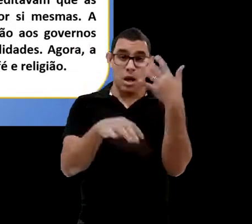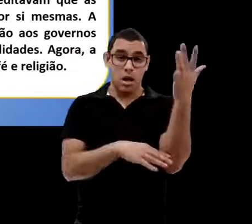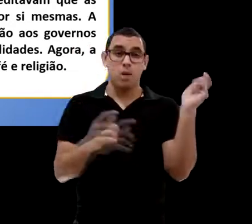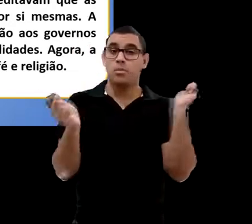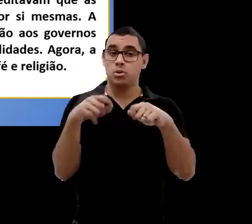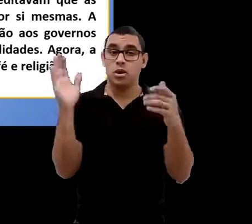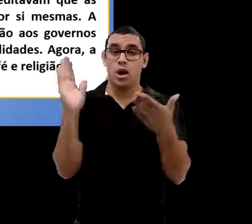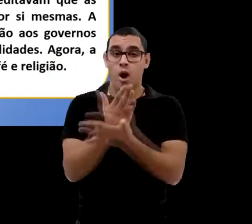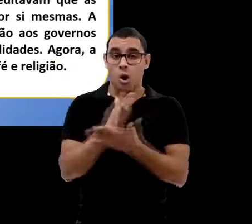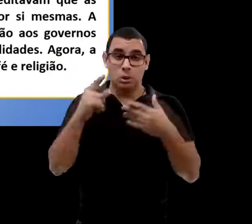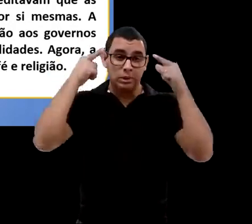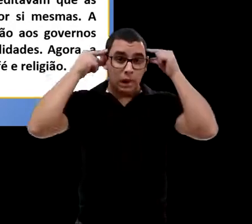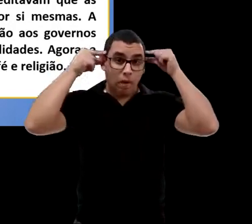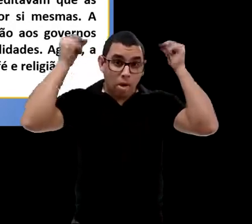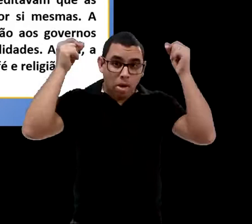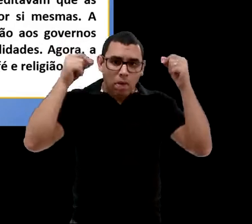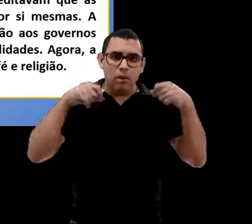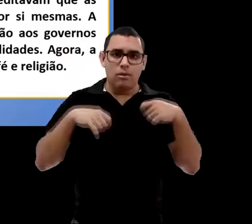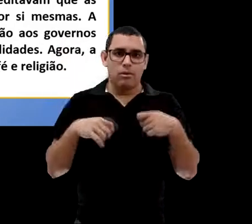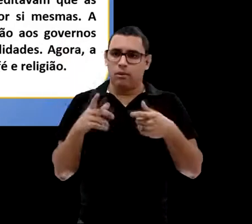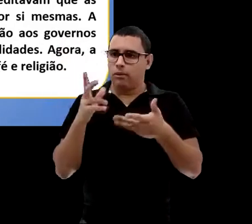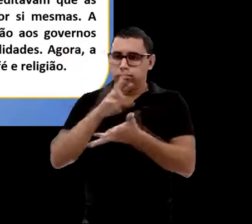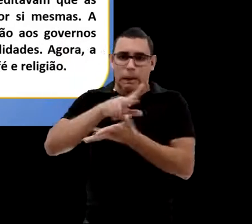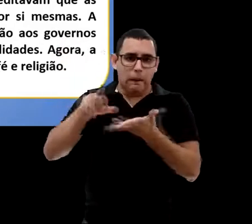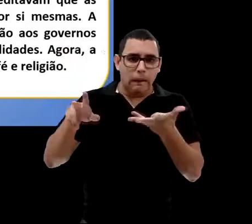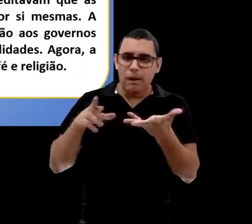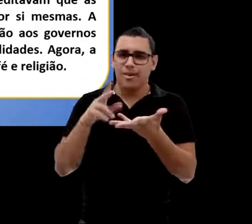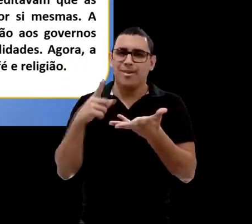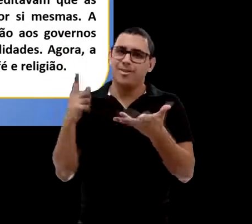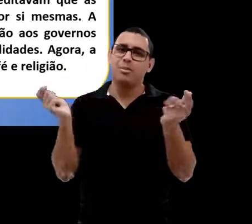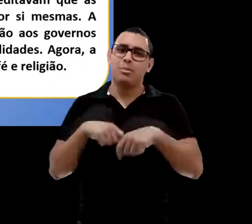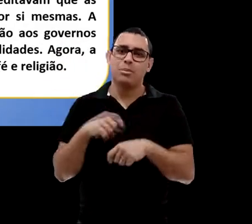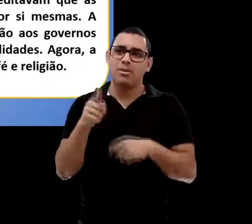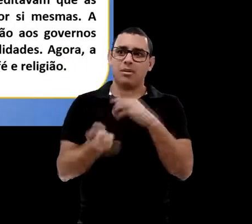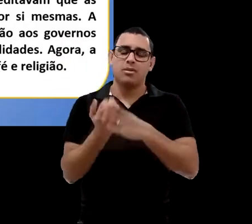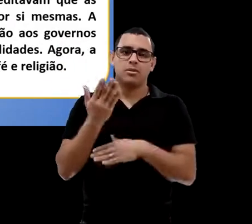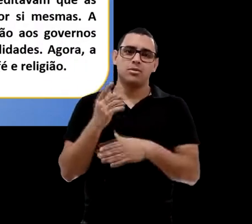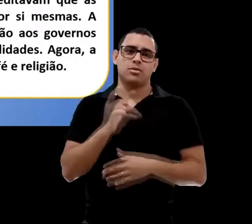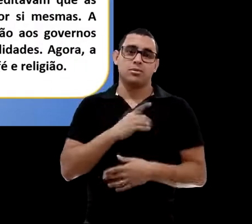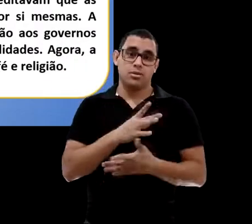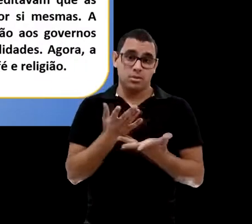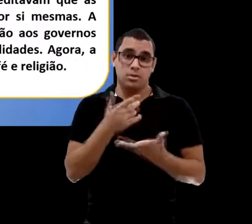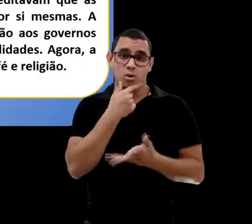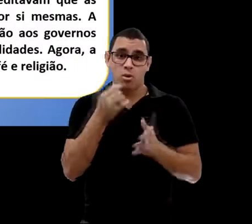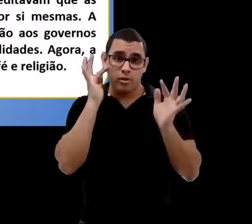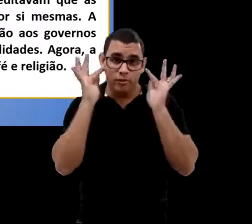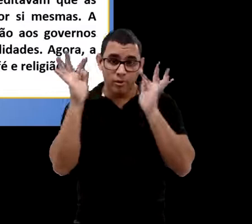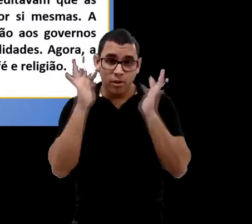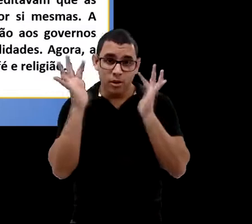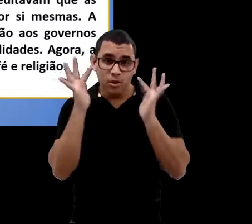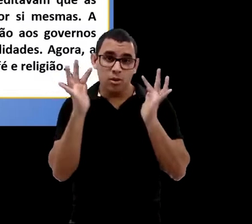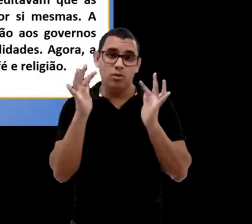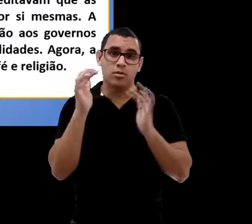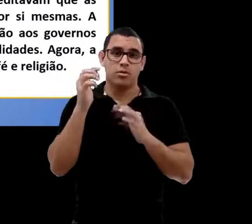seres encantados nas matas, então não tinha aquele medo de entrar nas matas e tudo mais, de explorar. E aí os